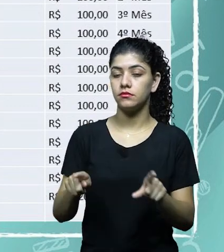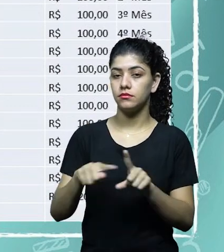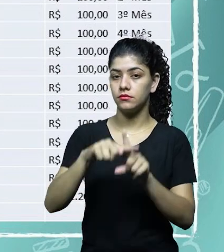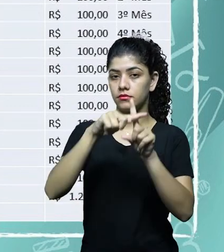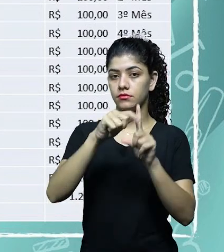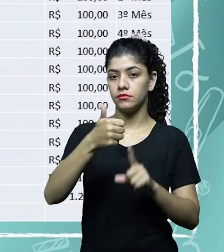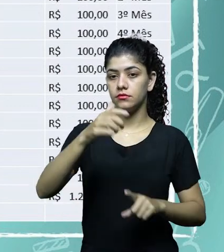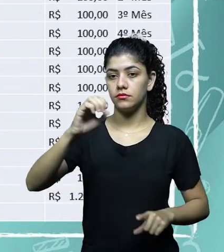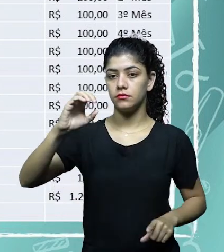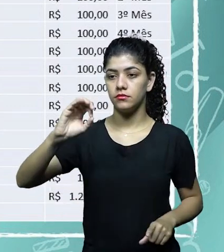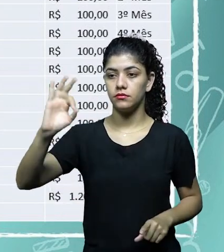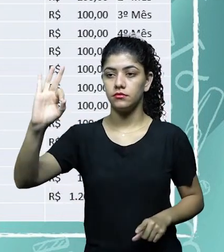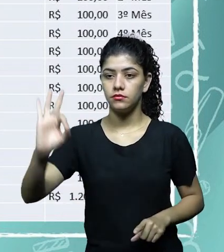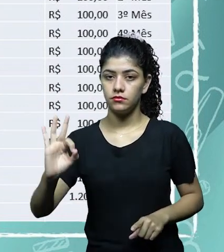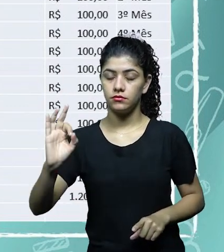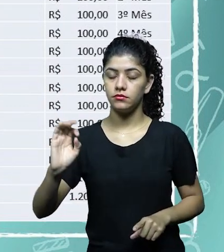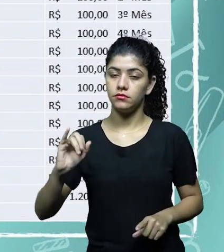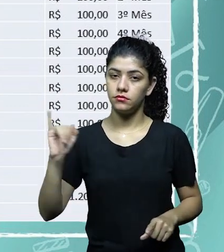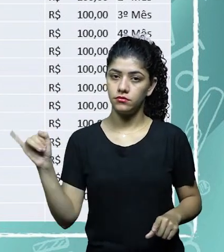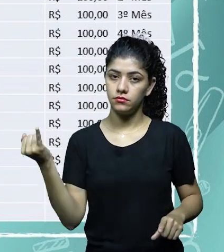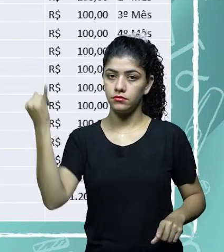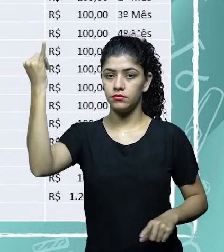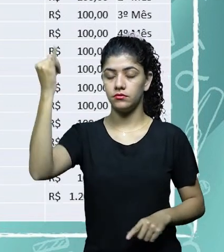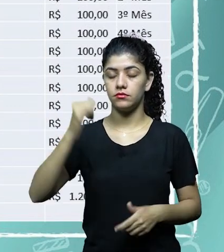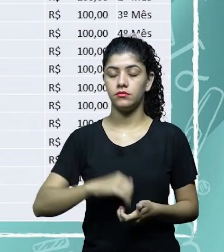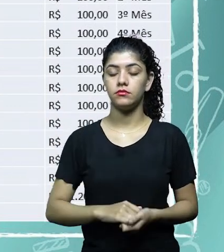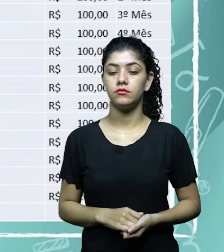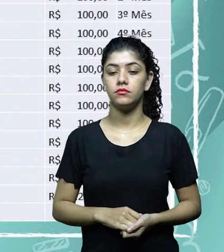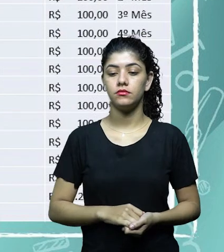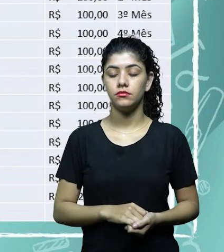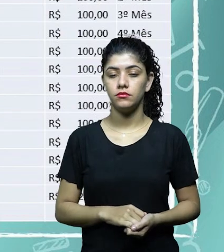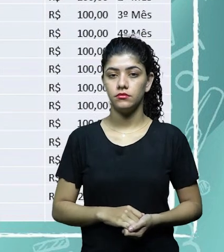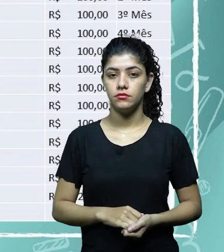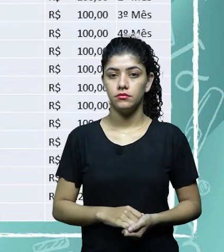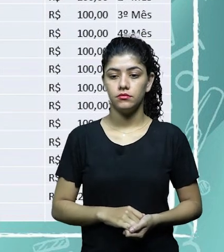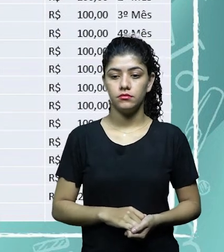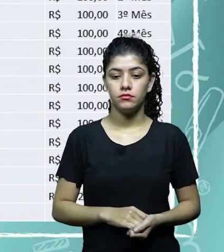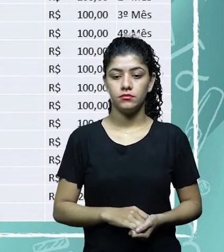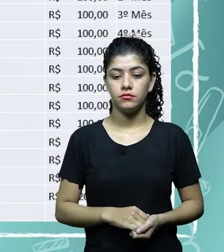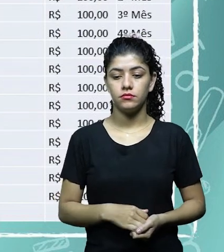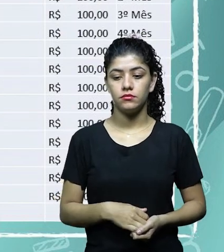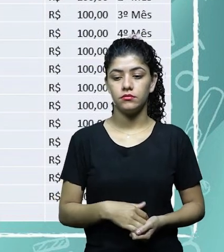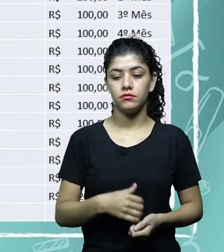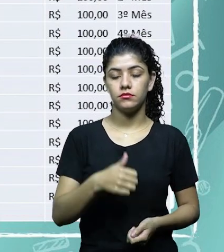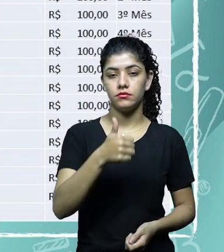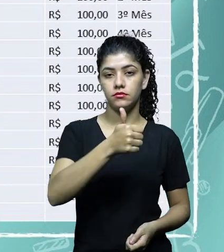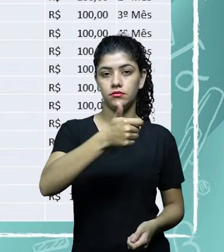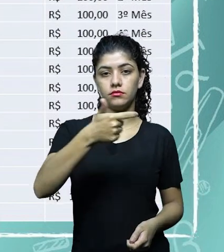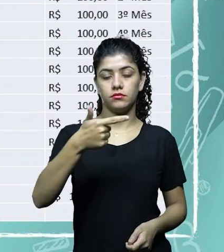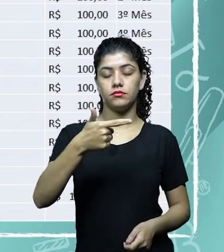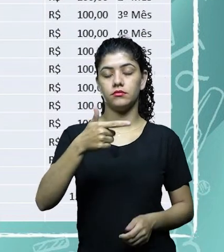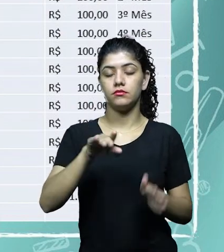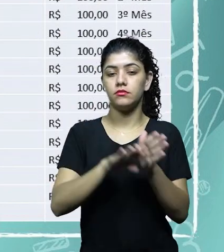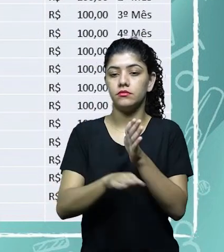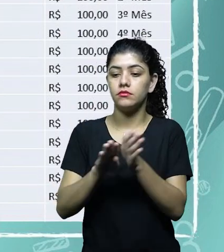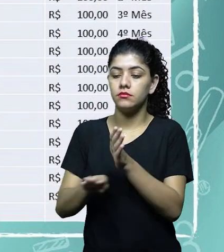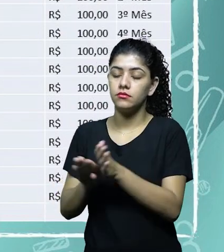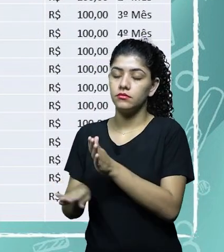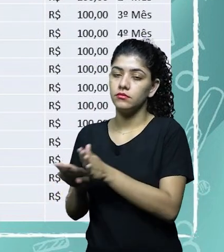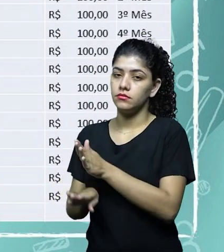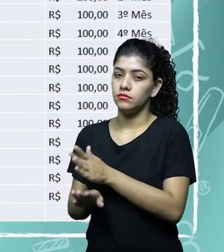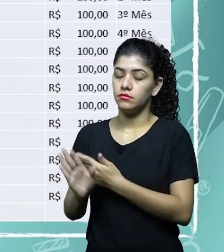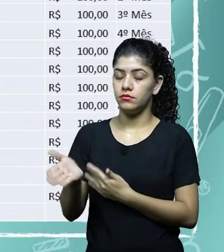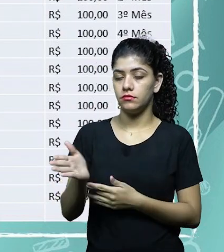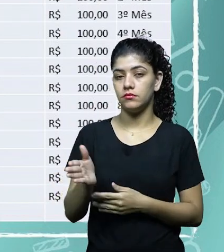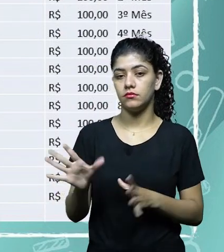mais R$100 referente à receita financeira. Então entraram aqui, esses 12 mil foi amortizado, né? Essa